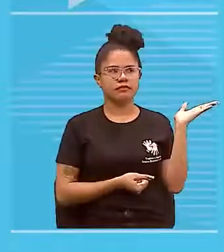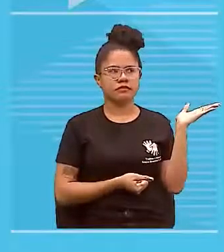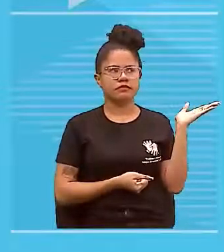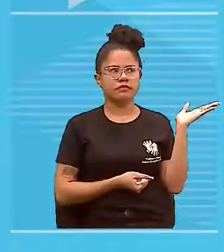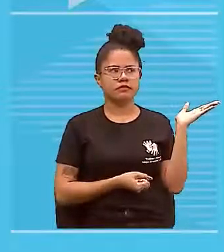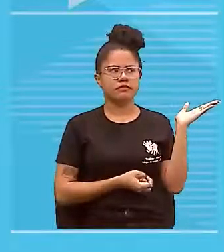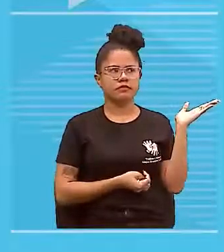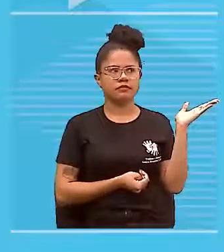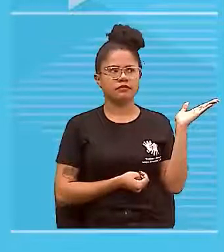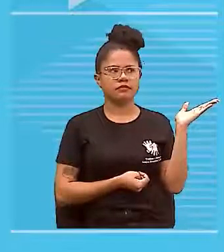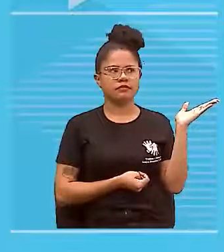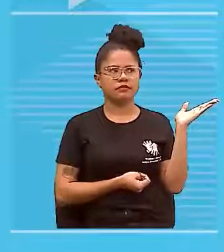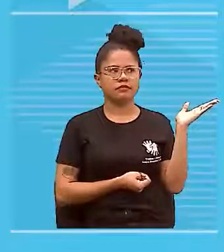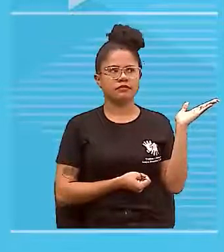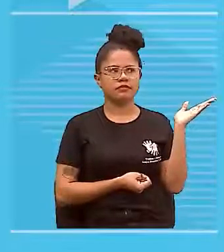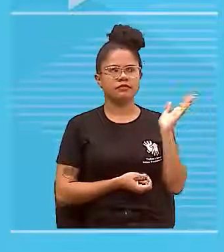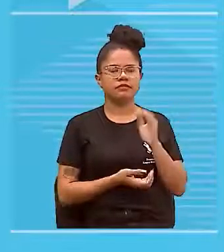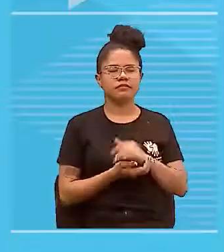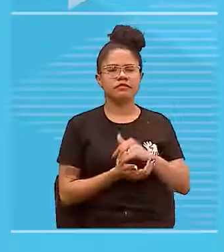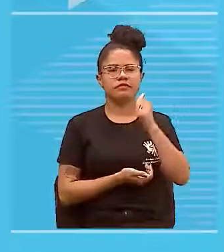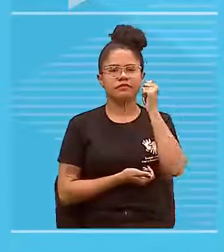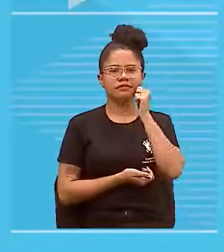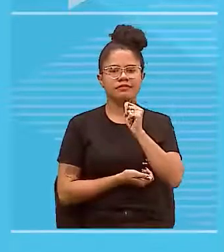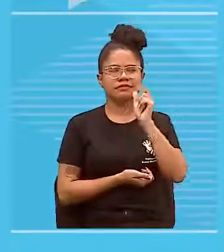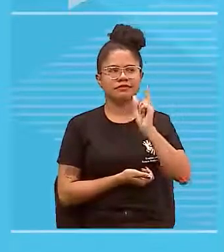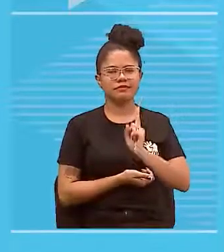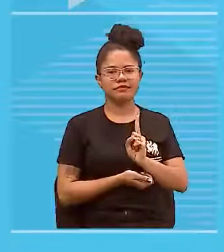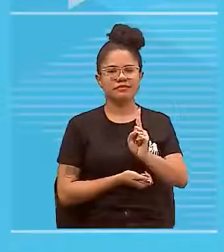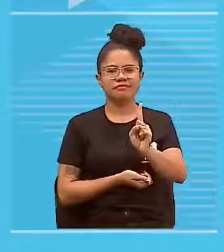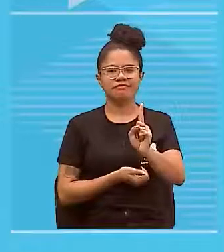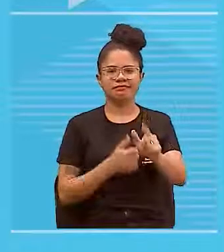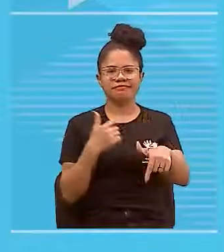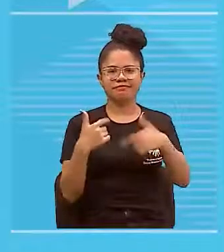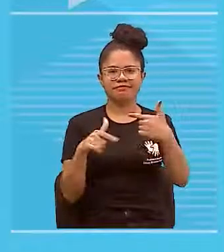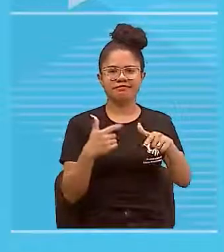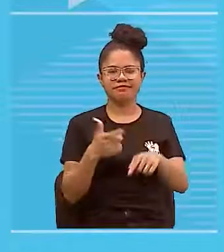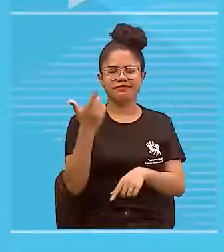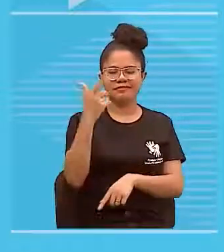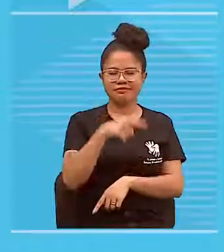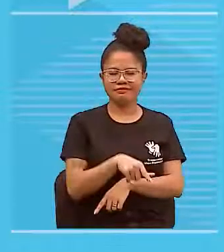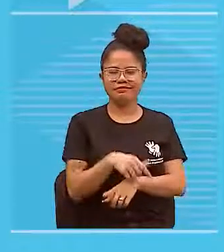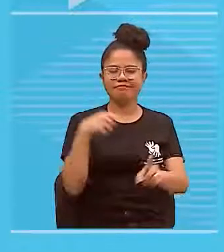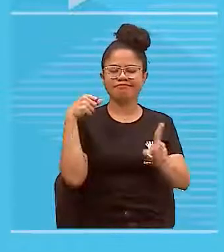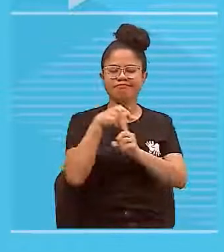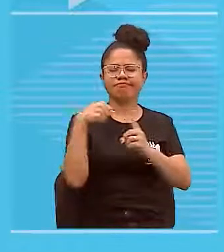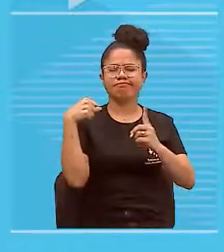assumindo o emprego será mais um saco de pancada